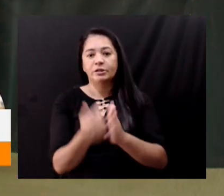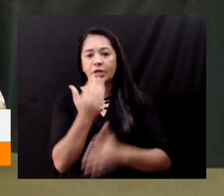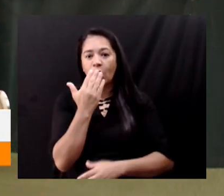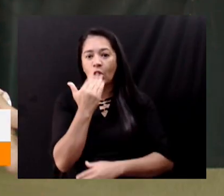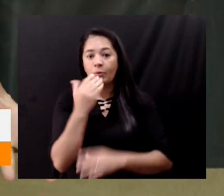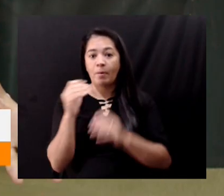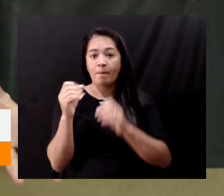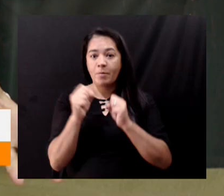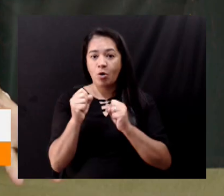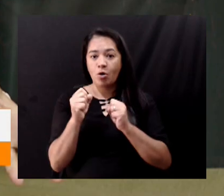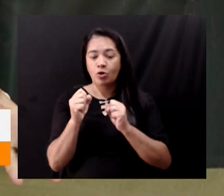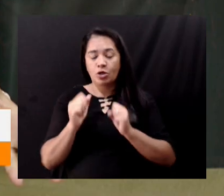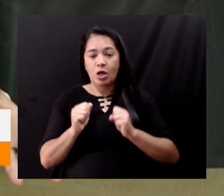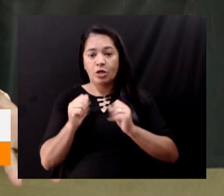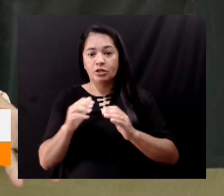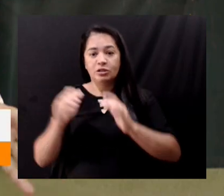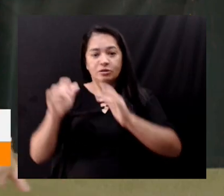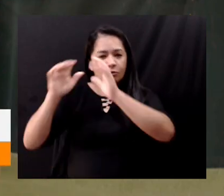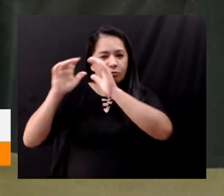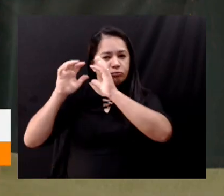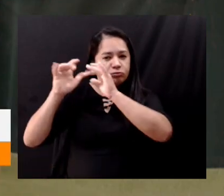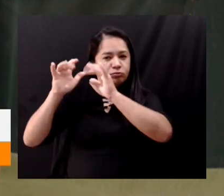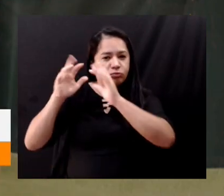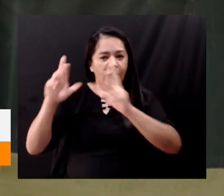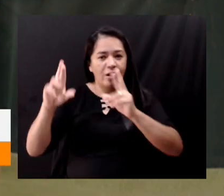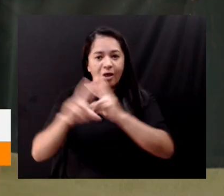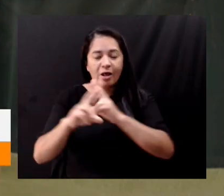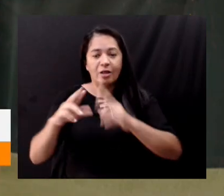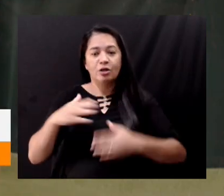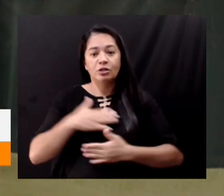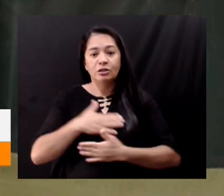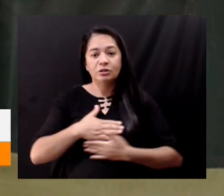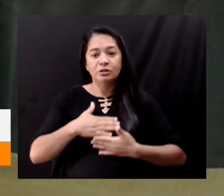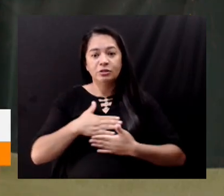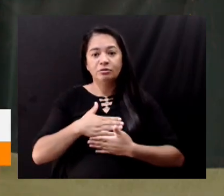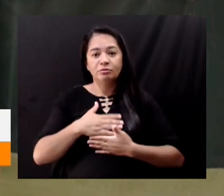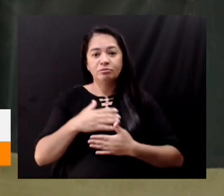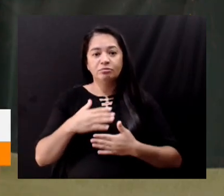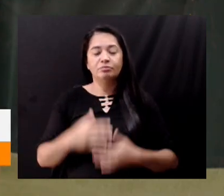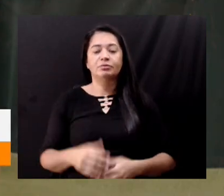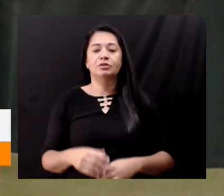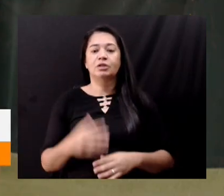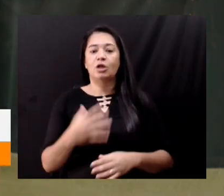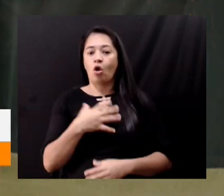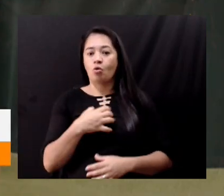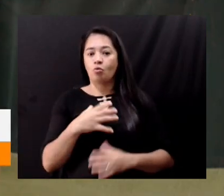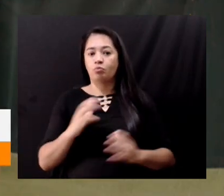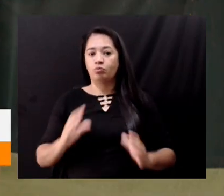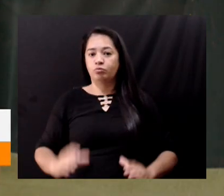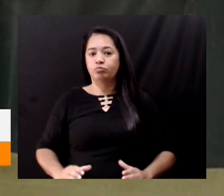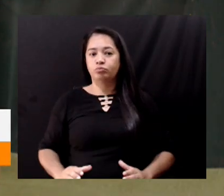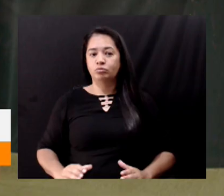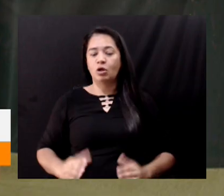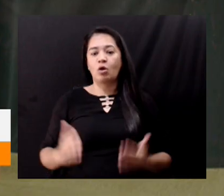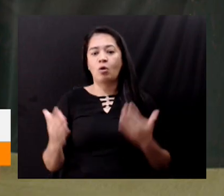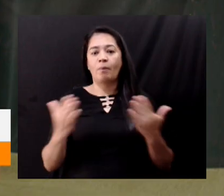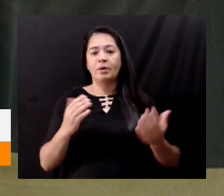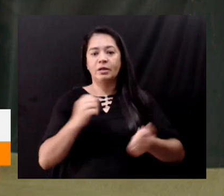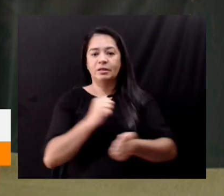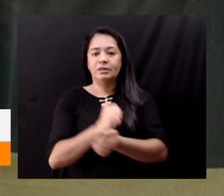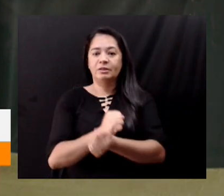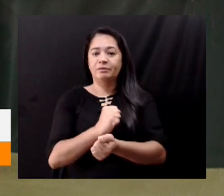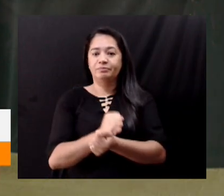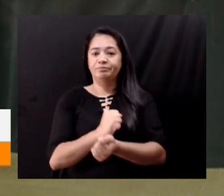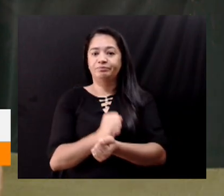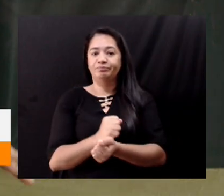cérebro que estão relacionadas ao prazer, o que é um comportamento bem similar ao vício de substâncias químicas, como